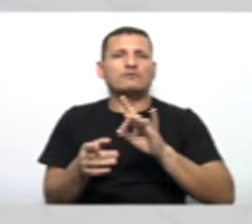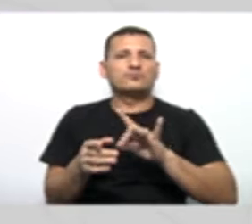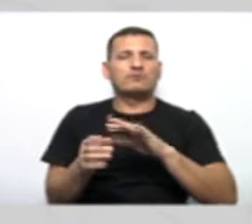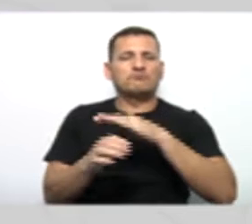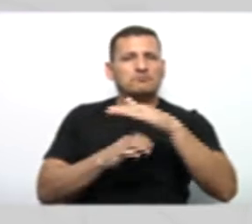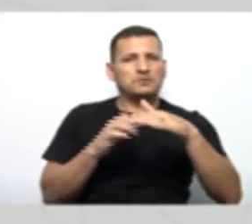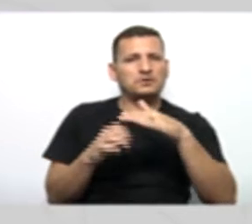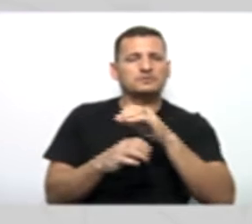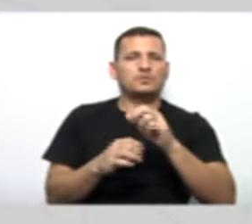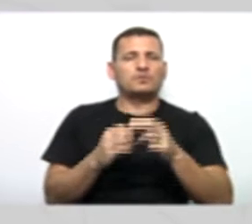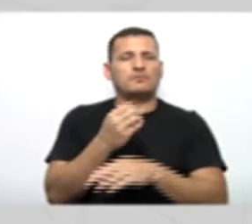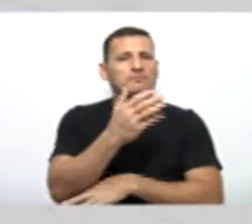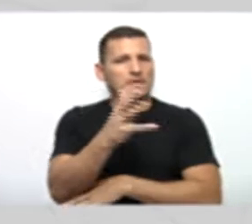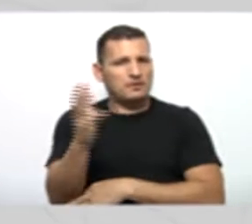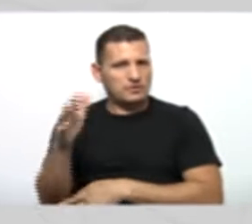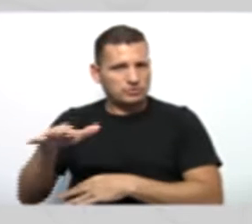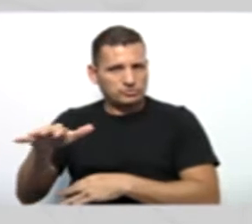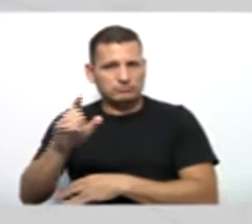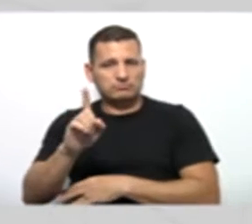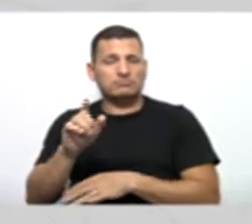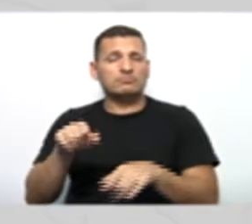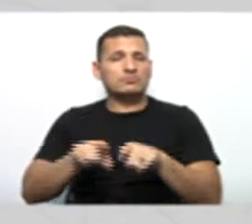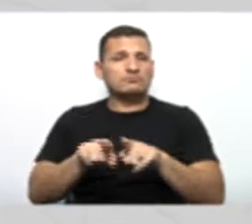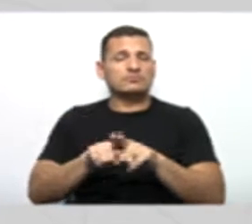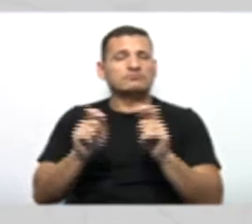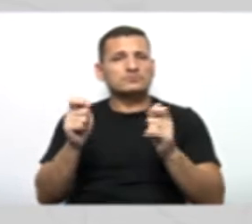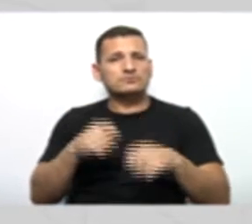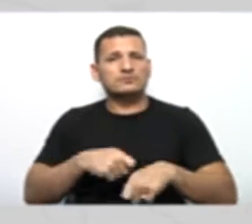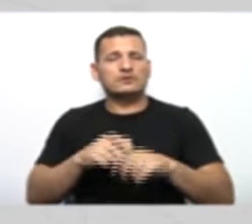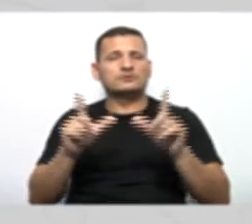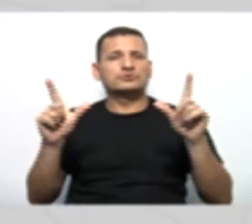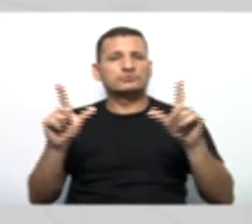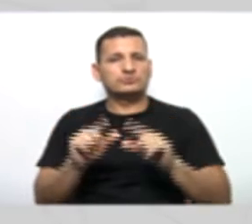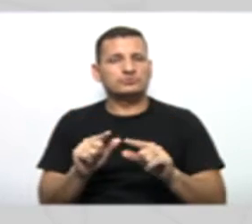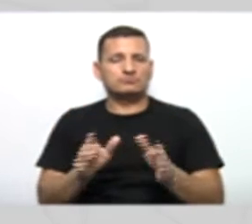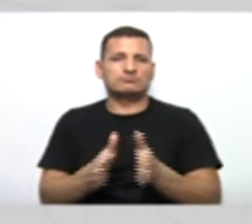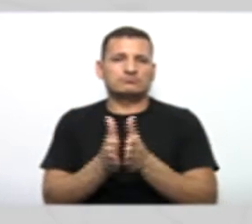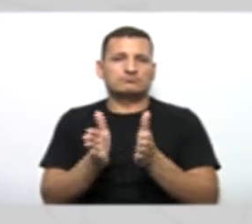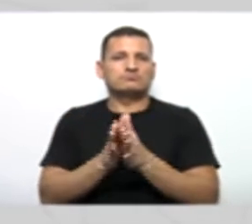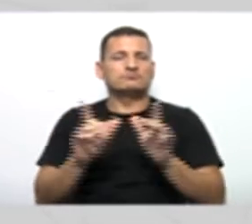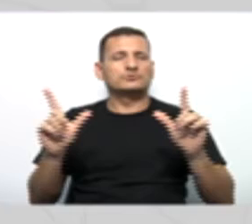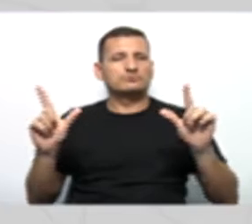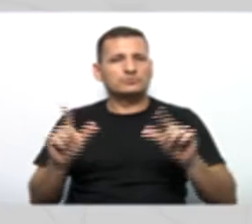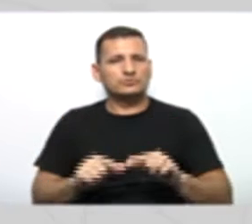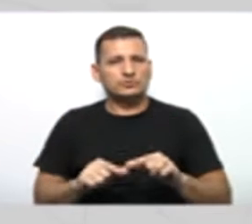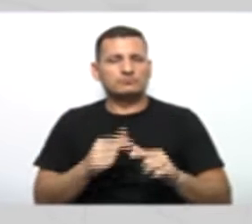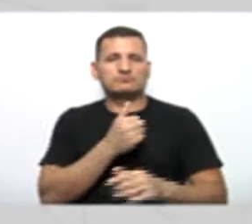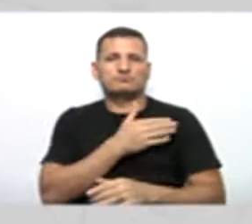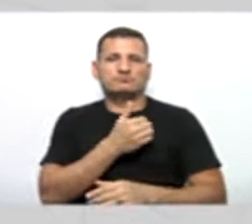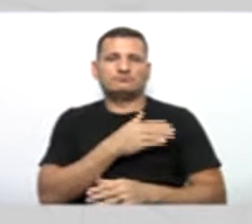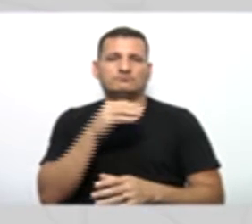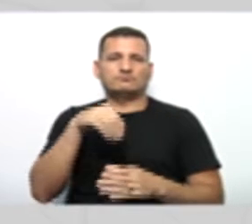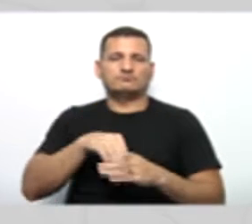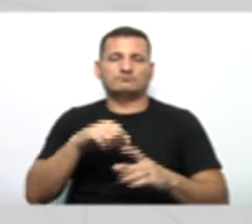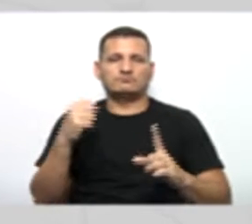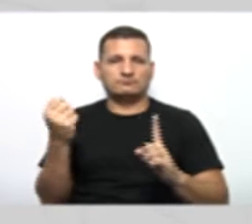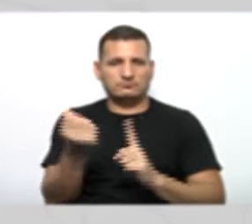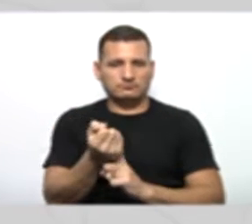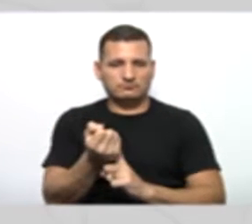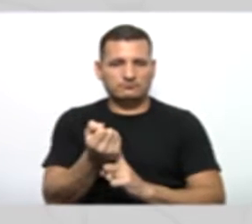tem que ser visto também como uma possibilidade de reduzir a pobreza, de reduzir a desigualdade na sociedade.